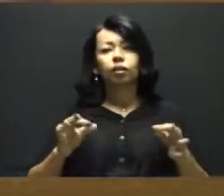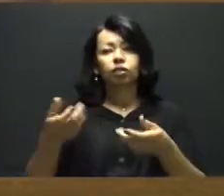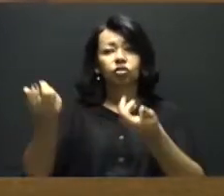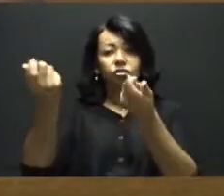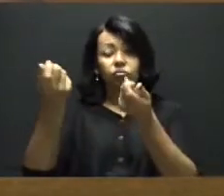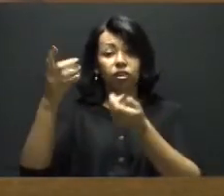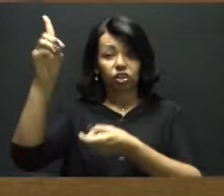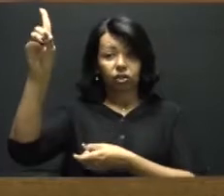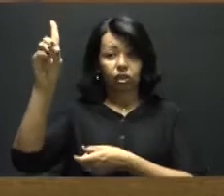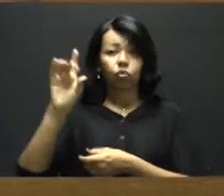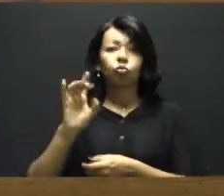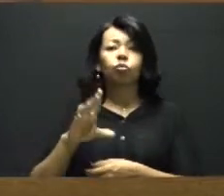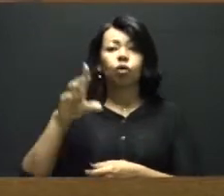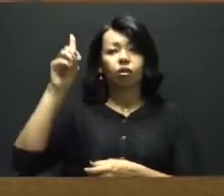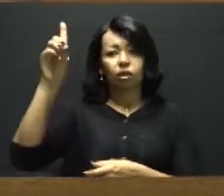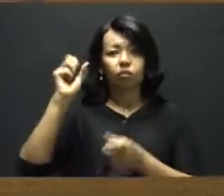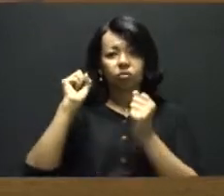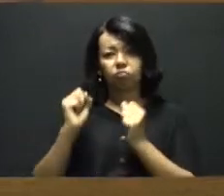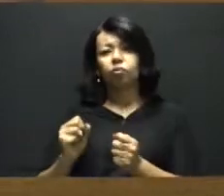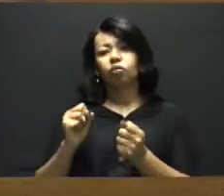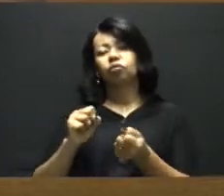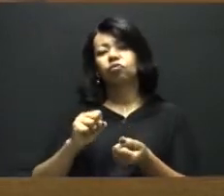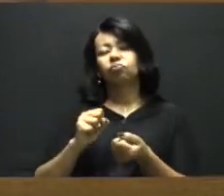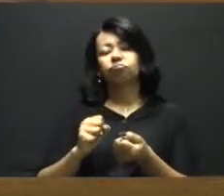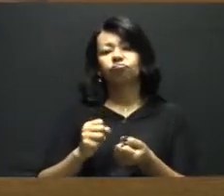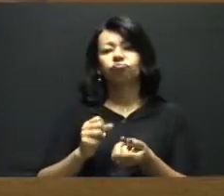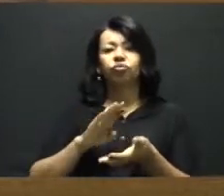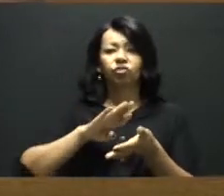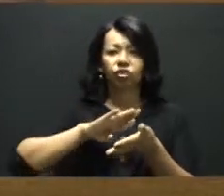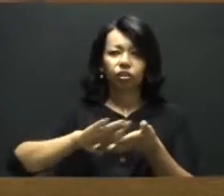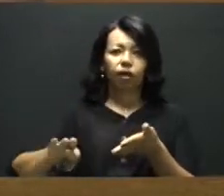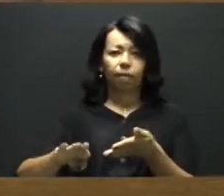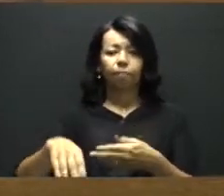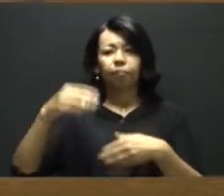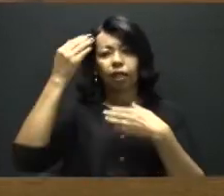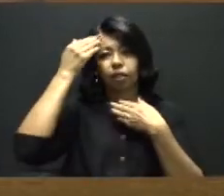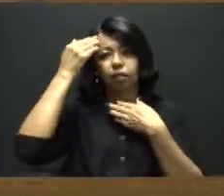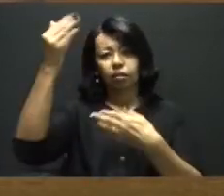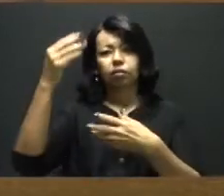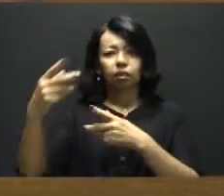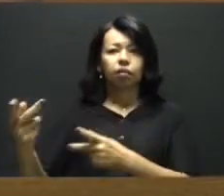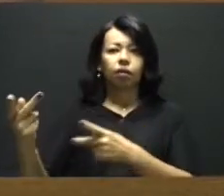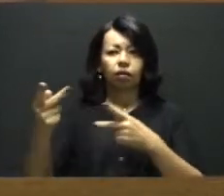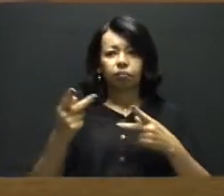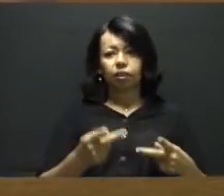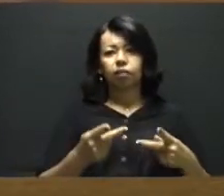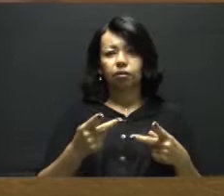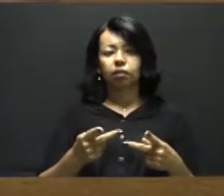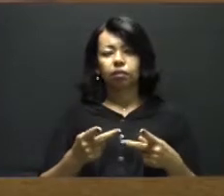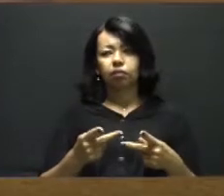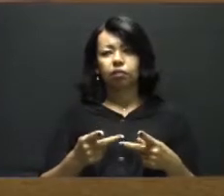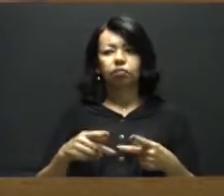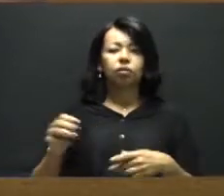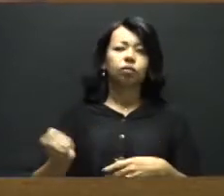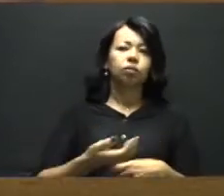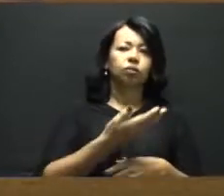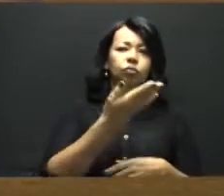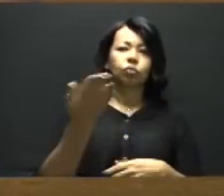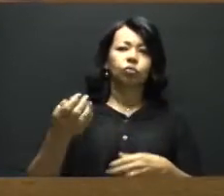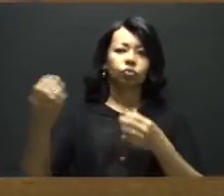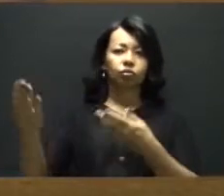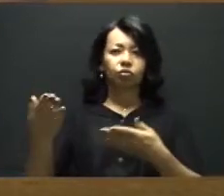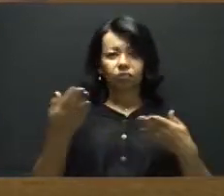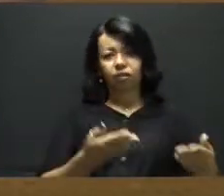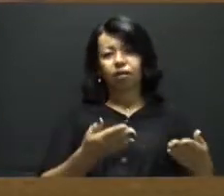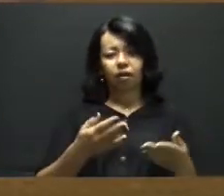só deus pode tirar né quero agradecer a presença do de todos os convidados que